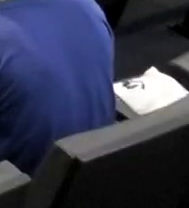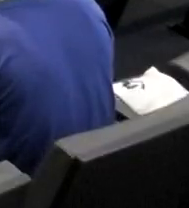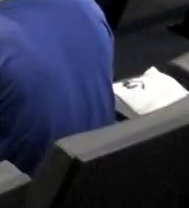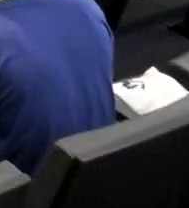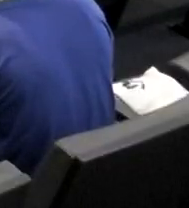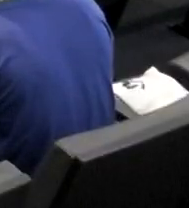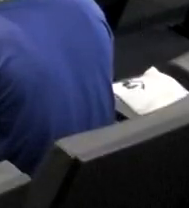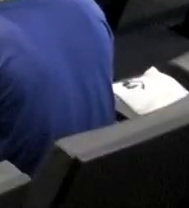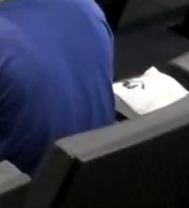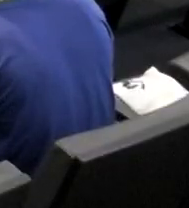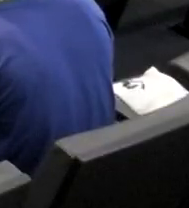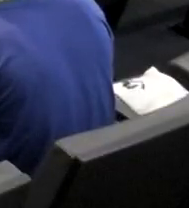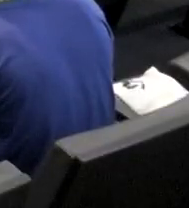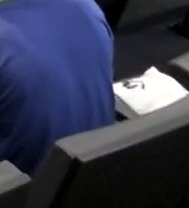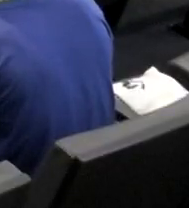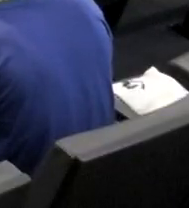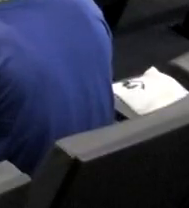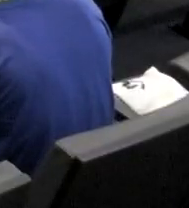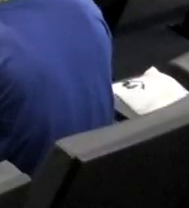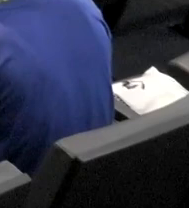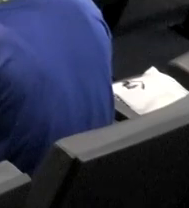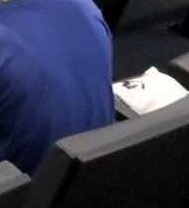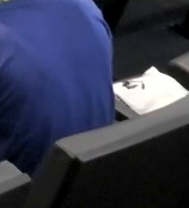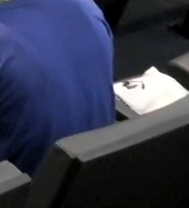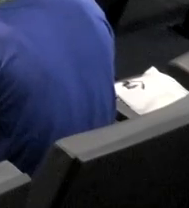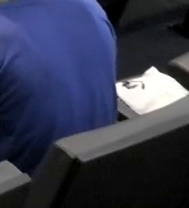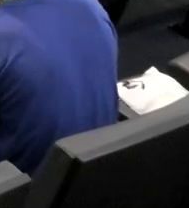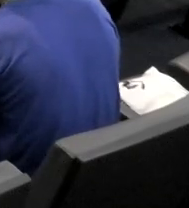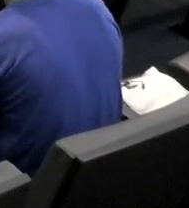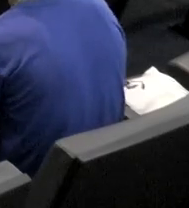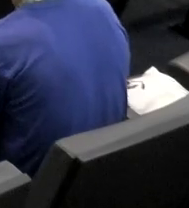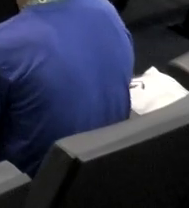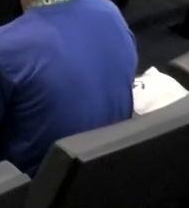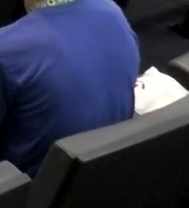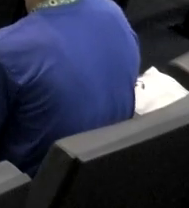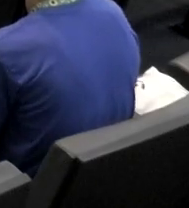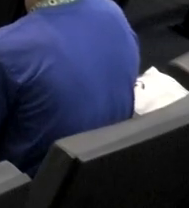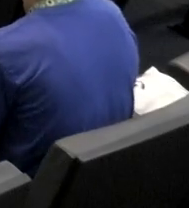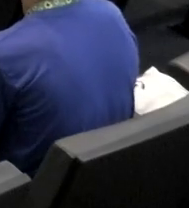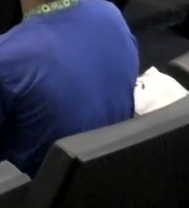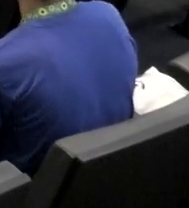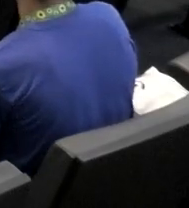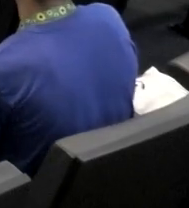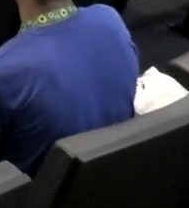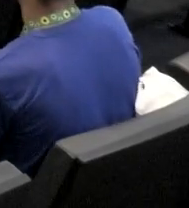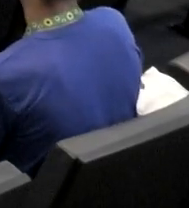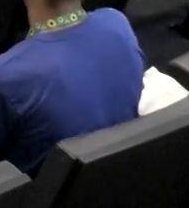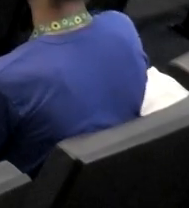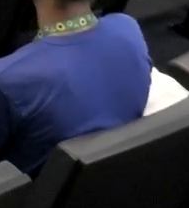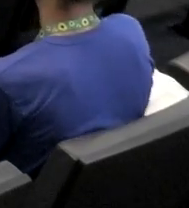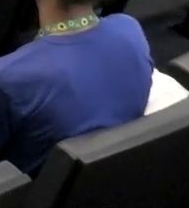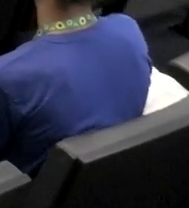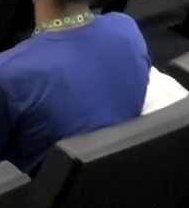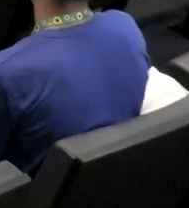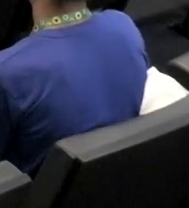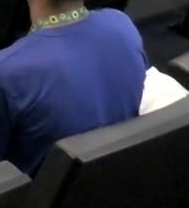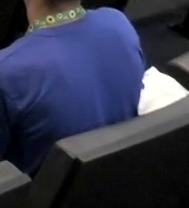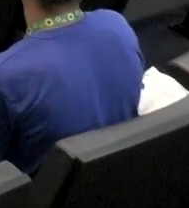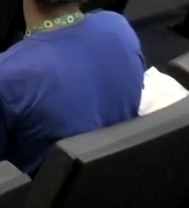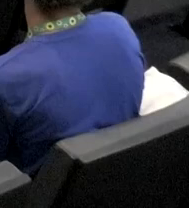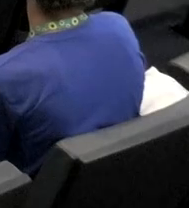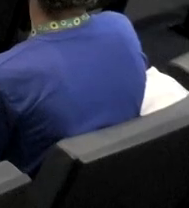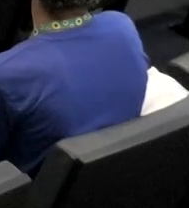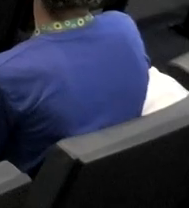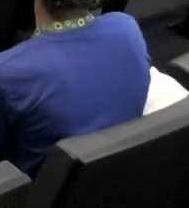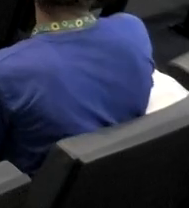horas de um cursinho básico se dizendo especialista isso não foi pontuado aqui e o descumprimento parte daí Porque eu oferto aí diz